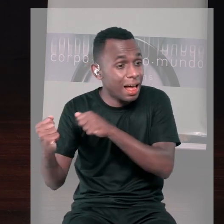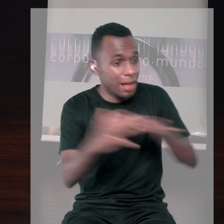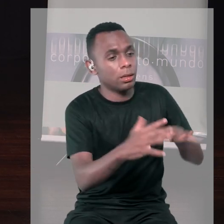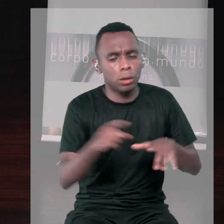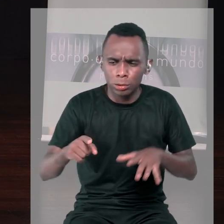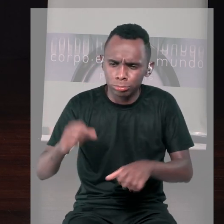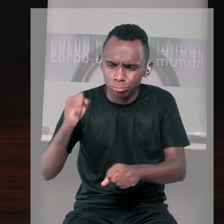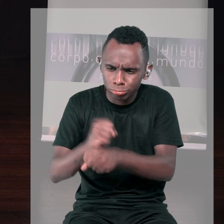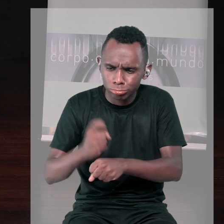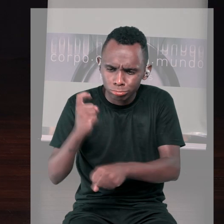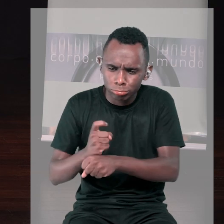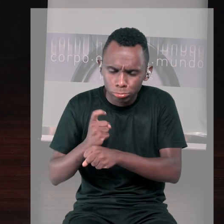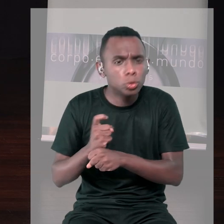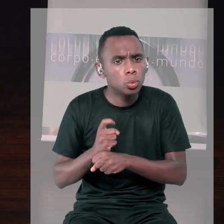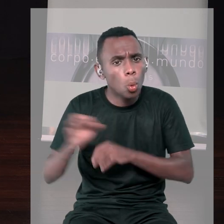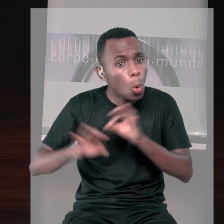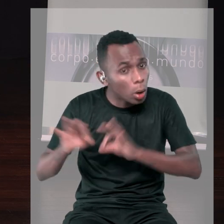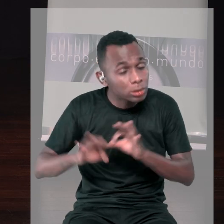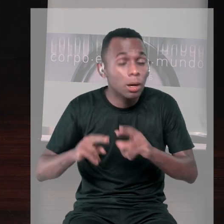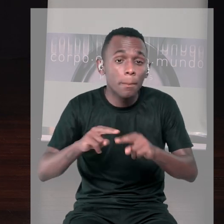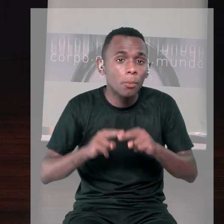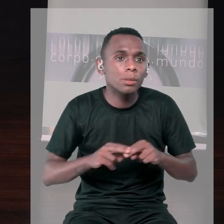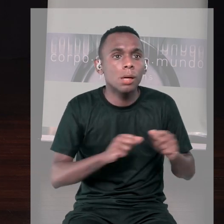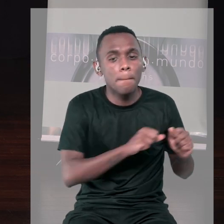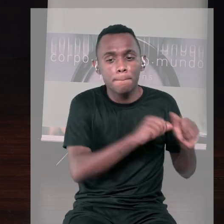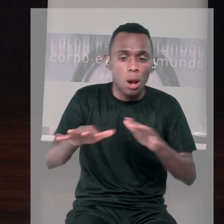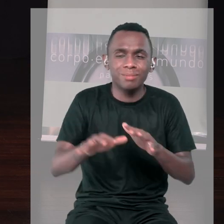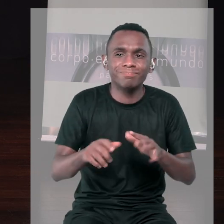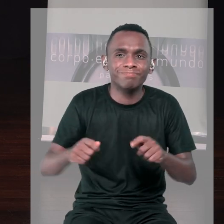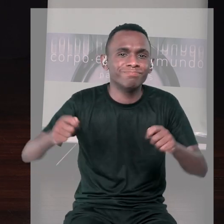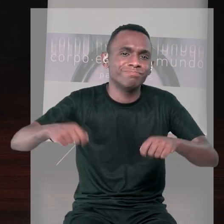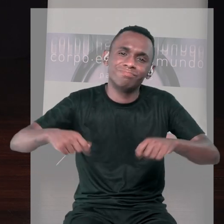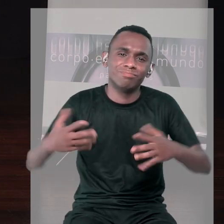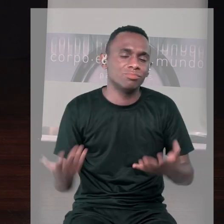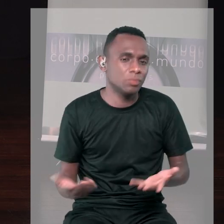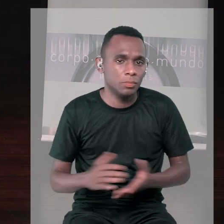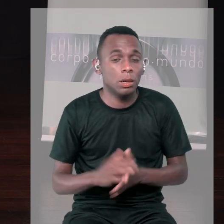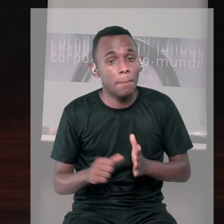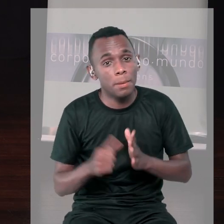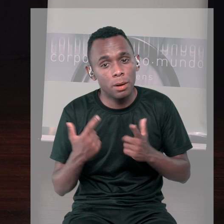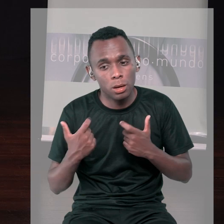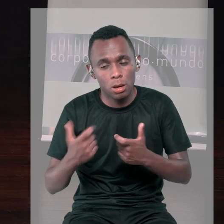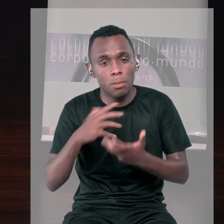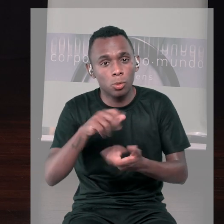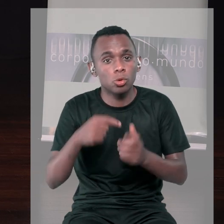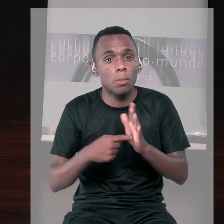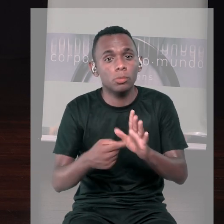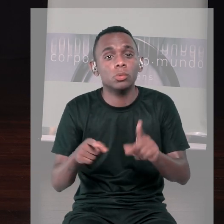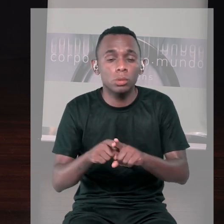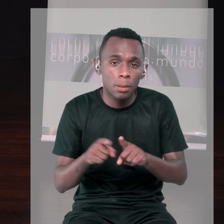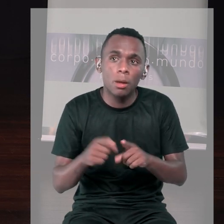sólido. Por isso que as contraofensivas nem sempre dão certo. E a Primeira Guerra Mundial também demonstrou